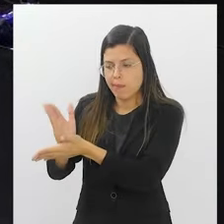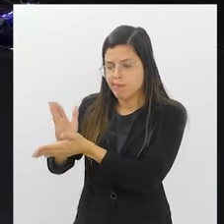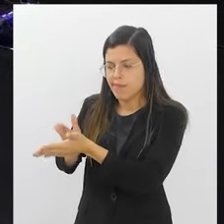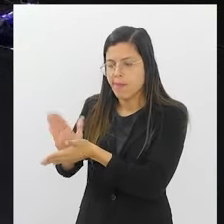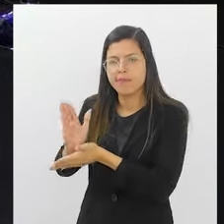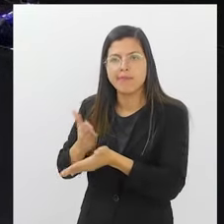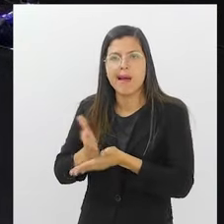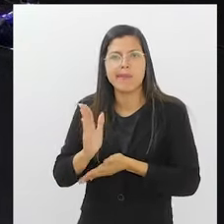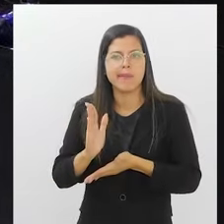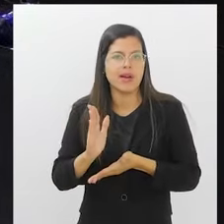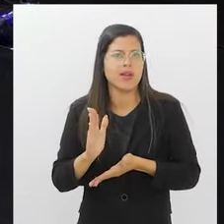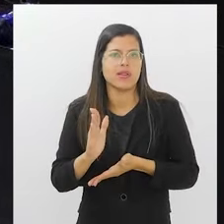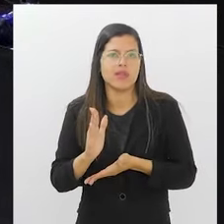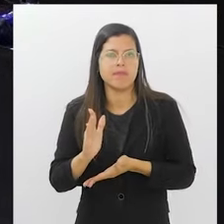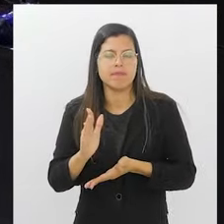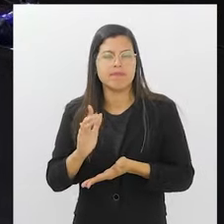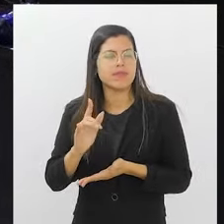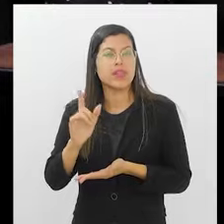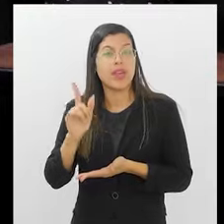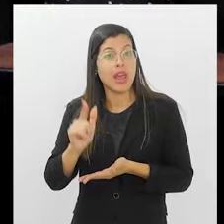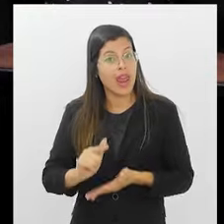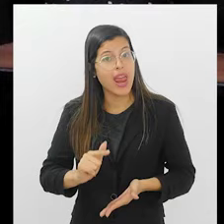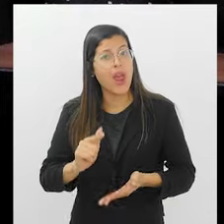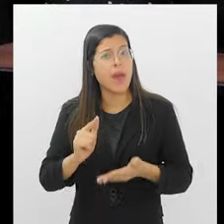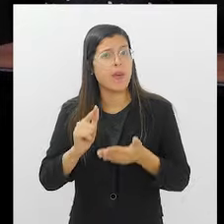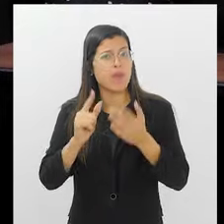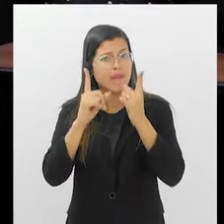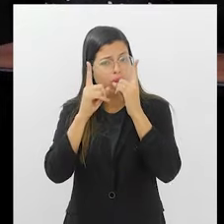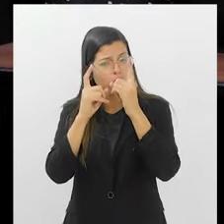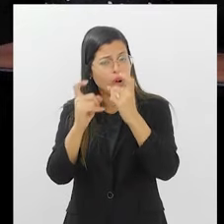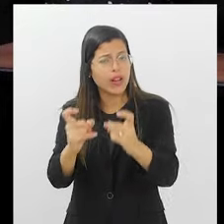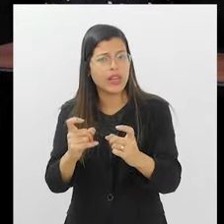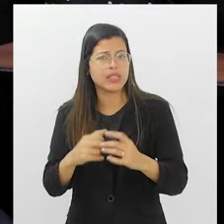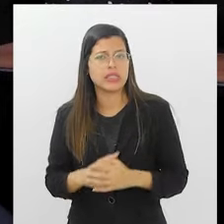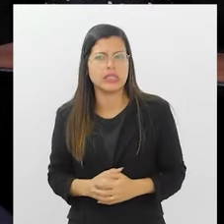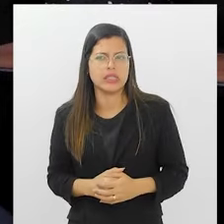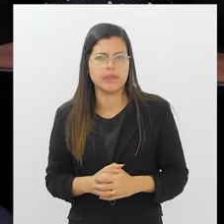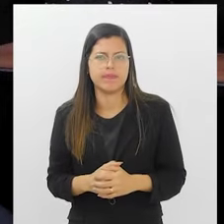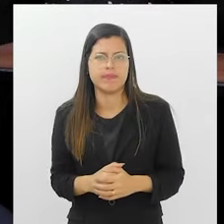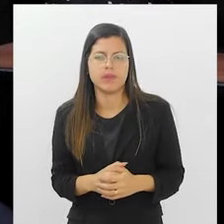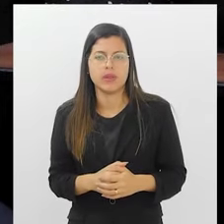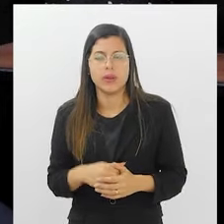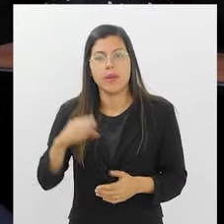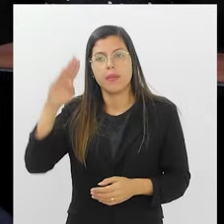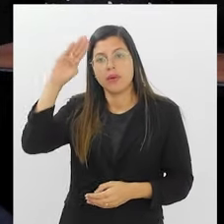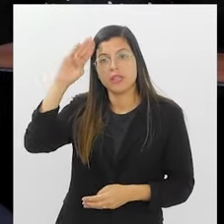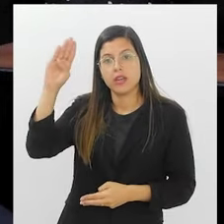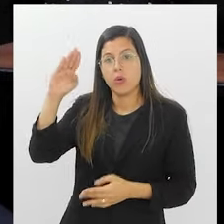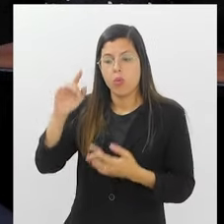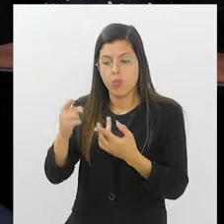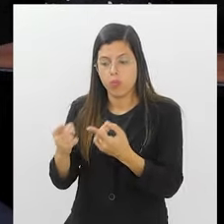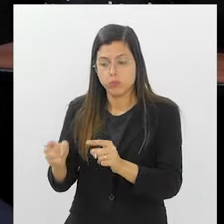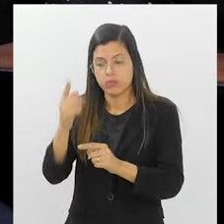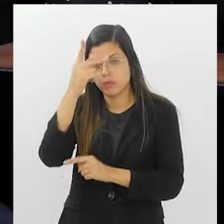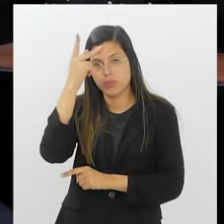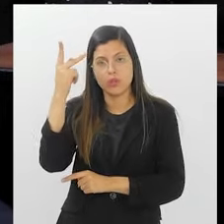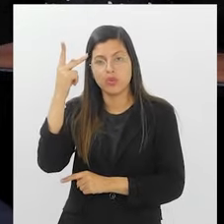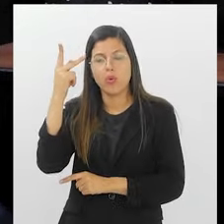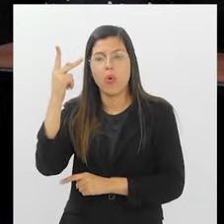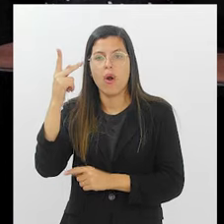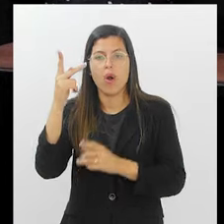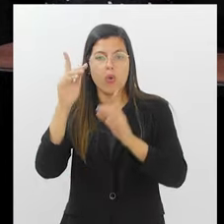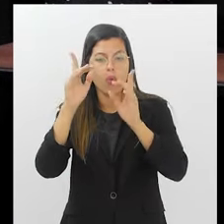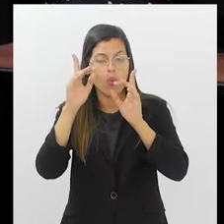automática. Isso é uma violência, principalmente contra a pessoa com